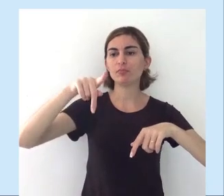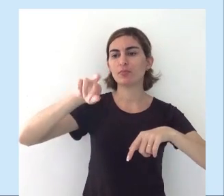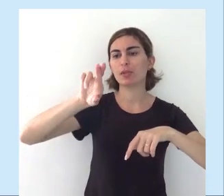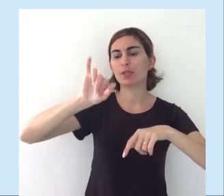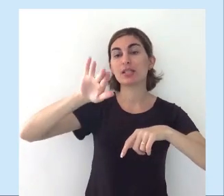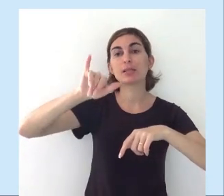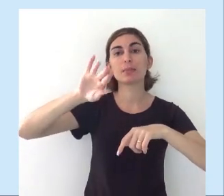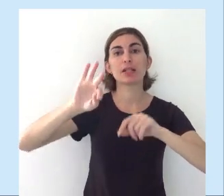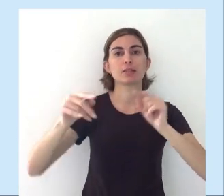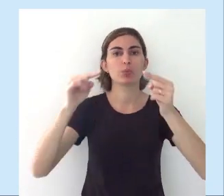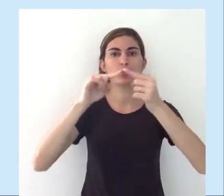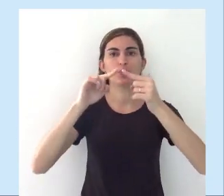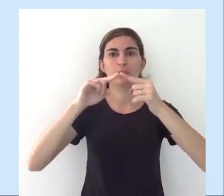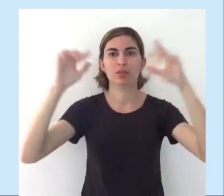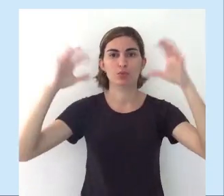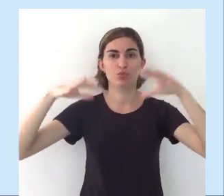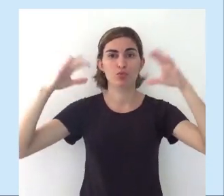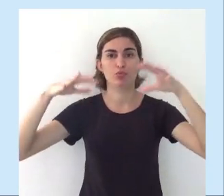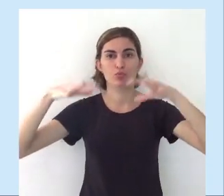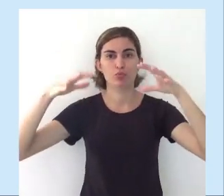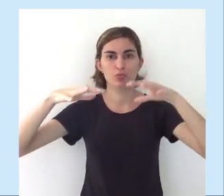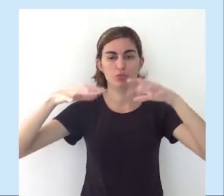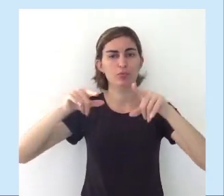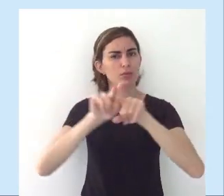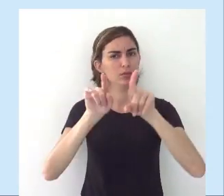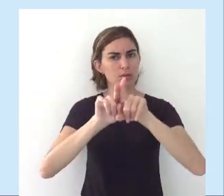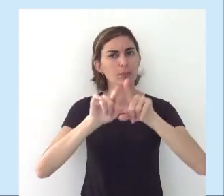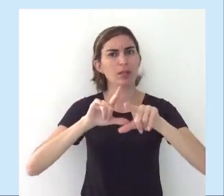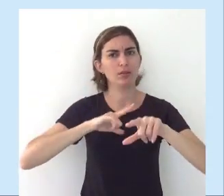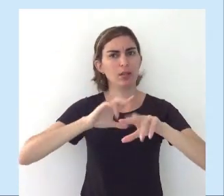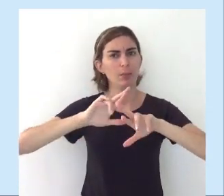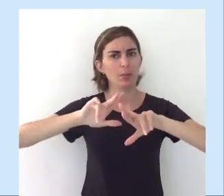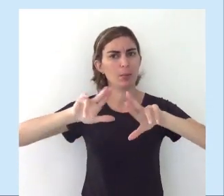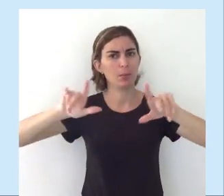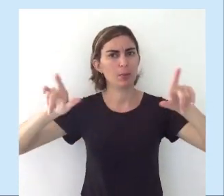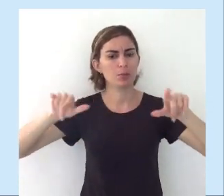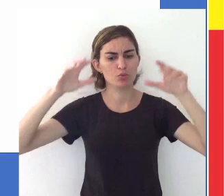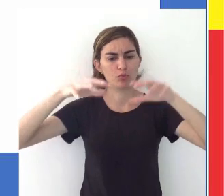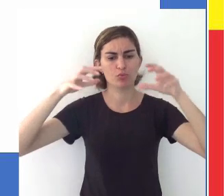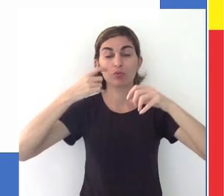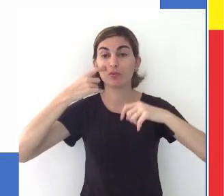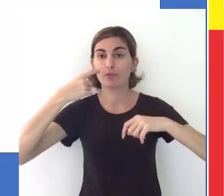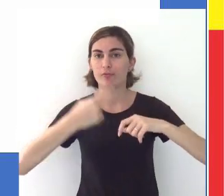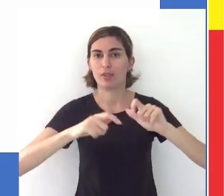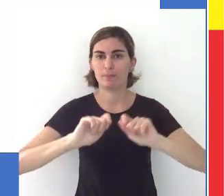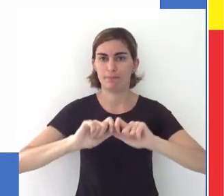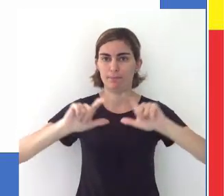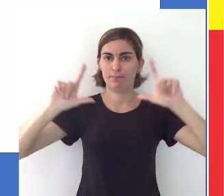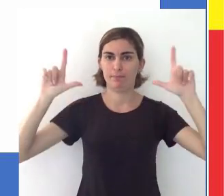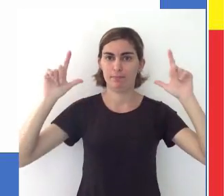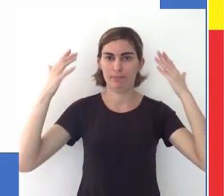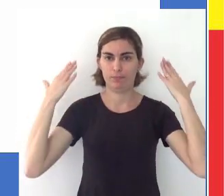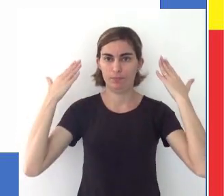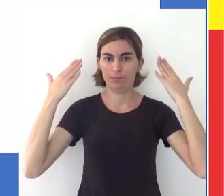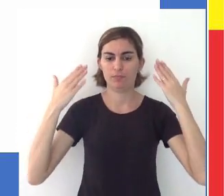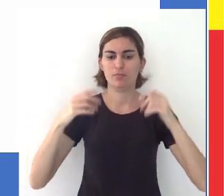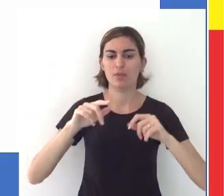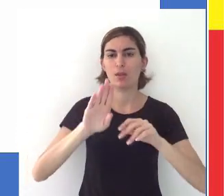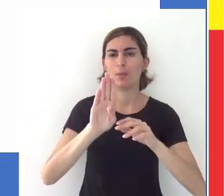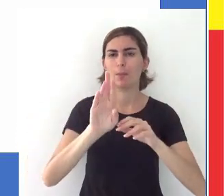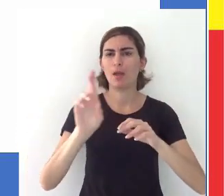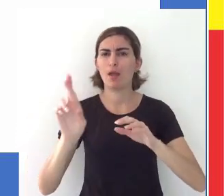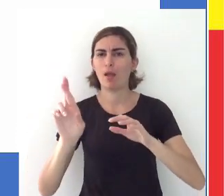sentido aqui de chuva. Gente, a chuva ela também vai ter diversos formatos. Como você acompanha na tela, é um ambiente